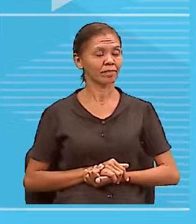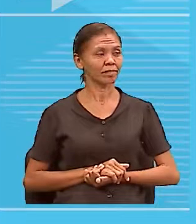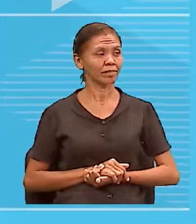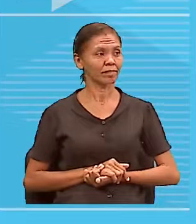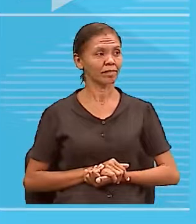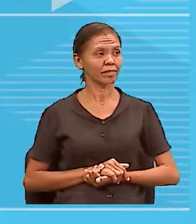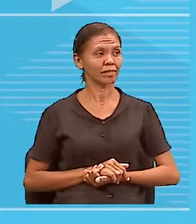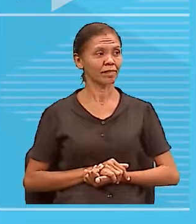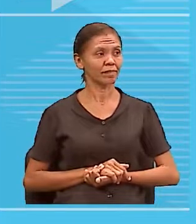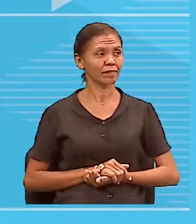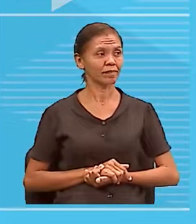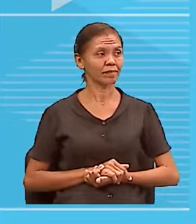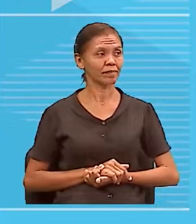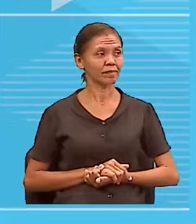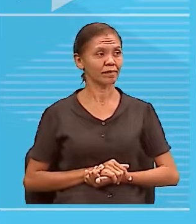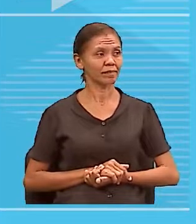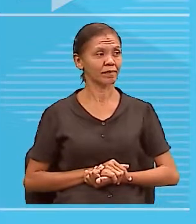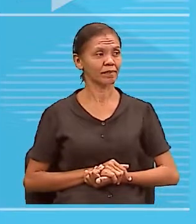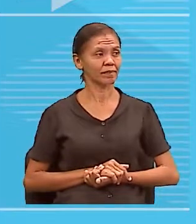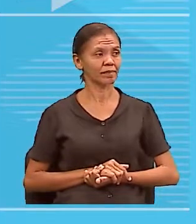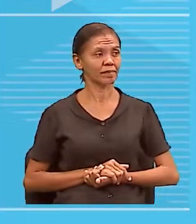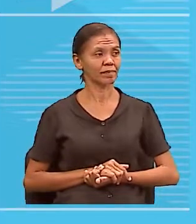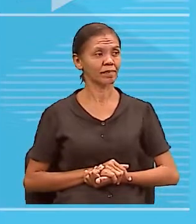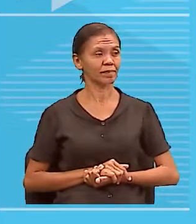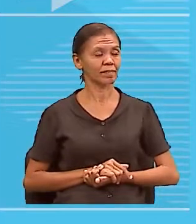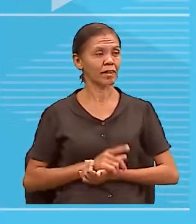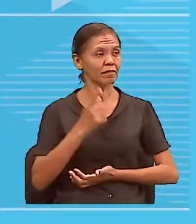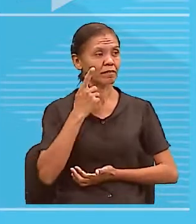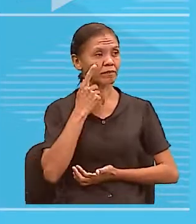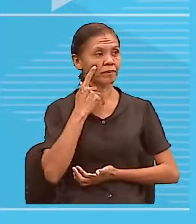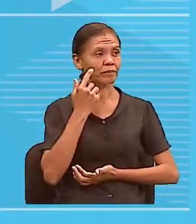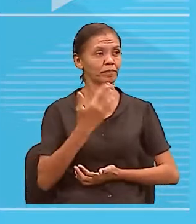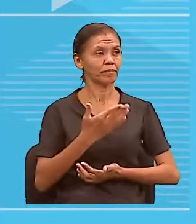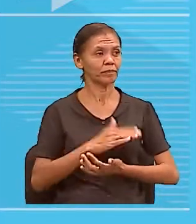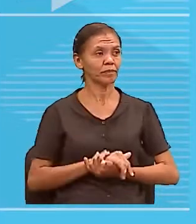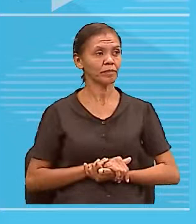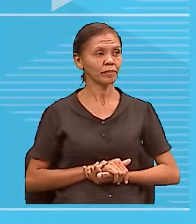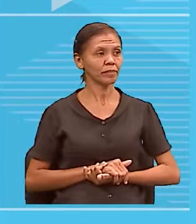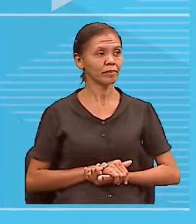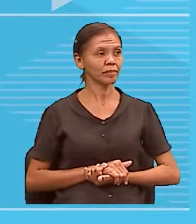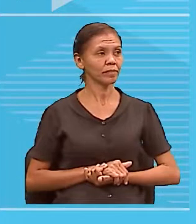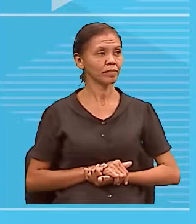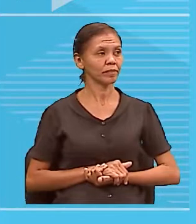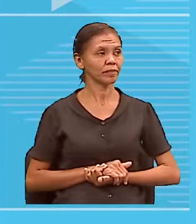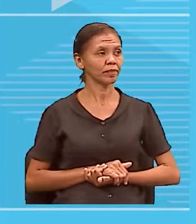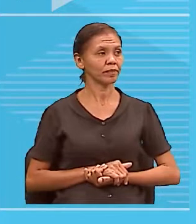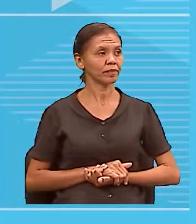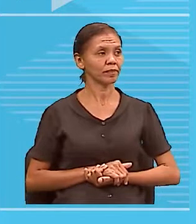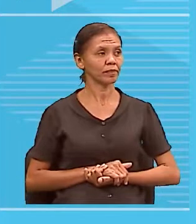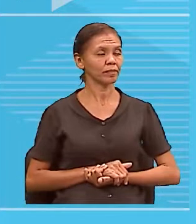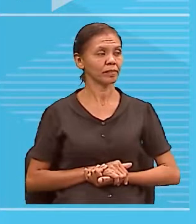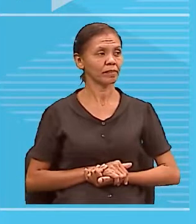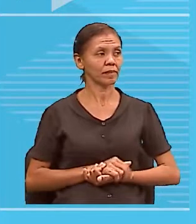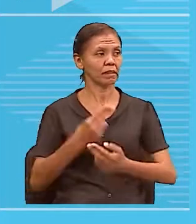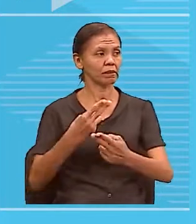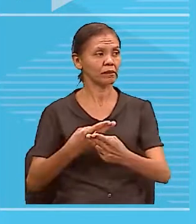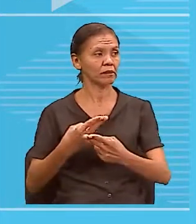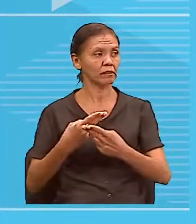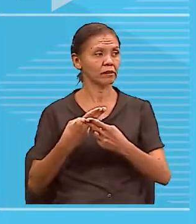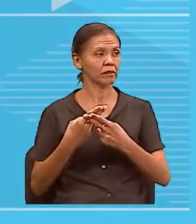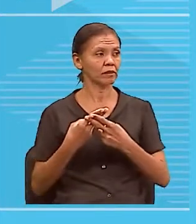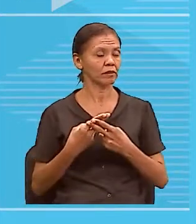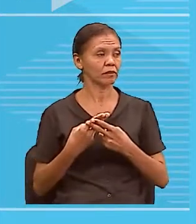nomes afirmativo né G valores referentes pronominales em ingles ou seja usa